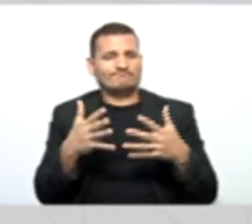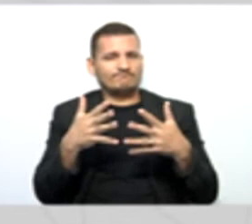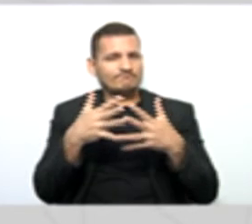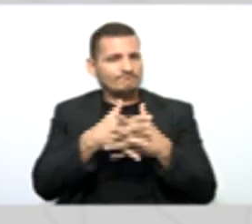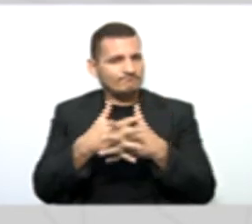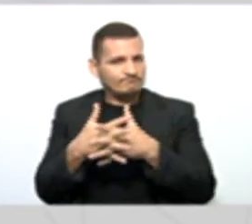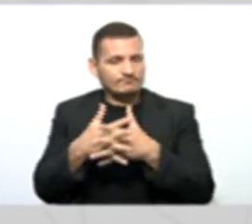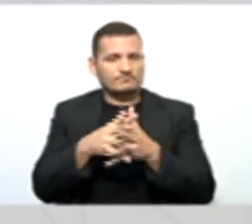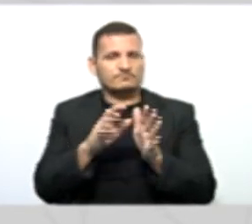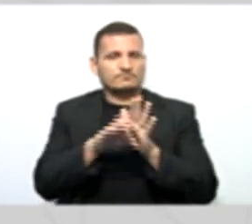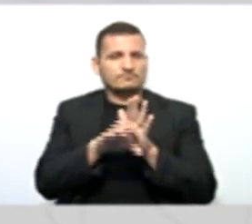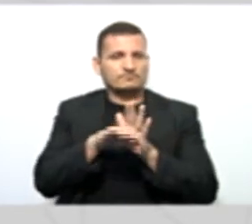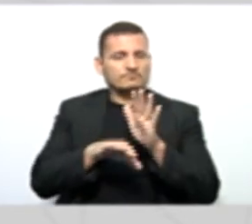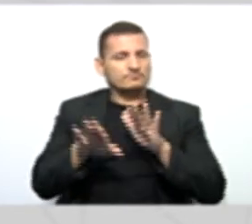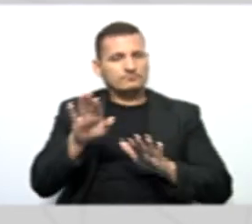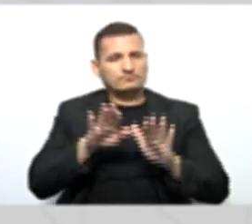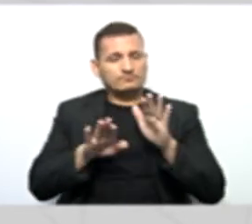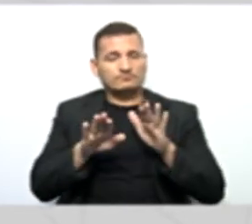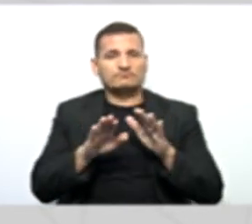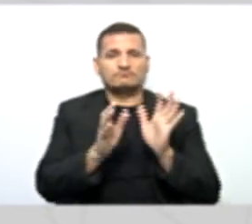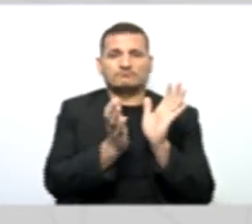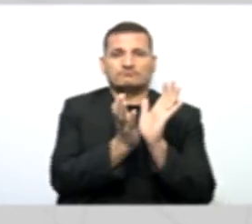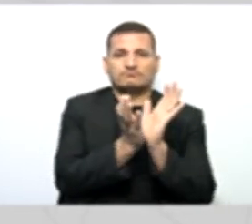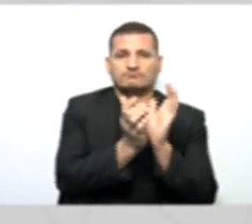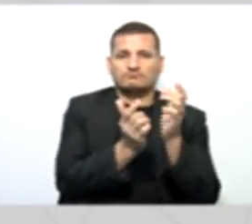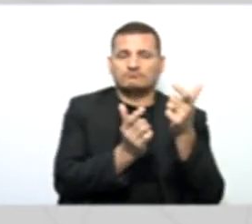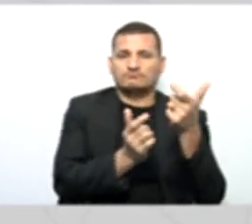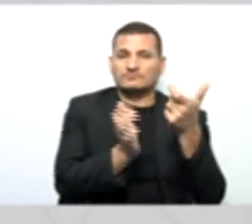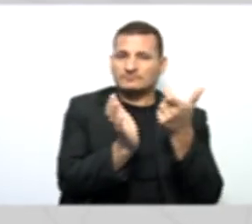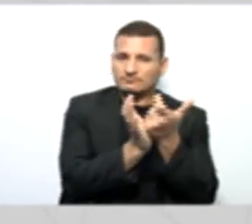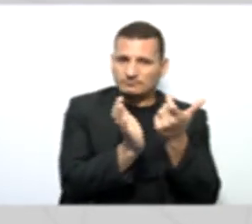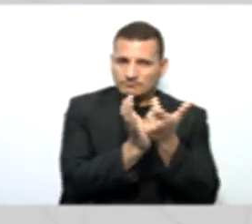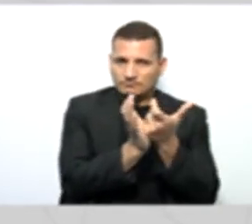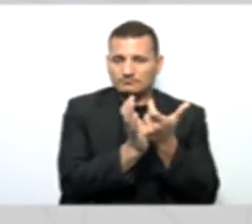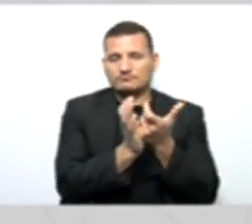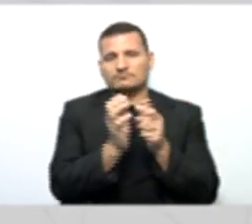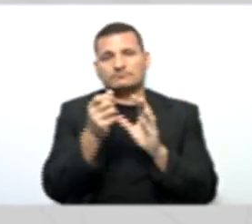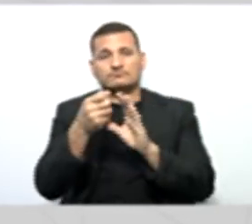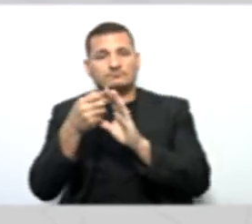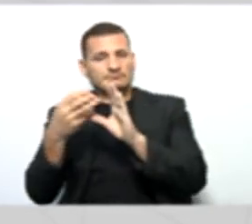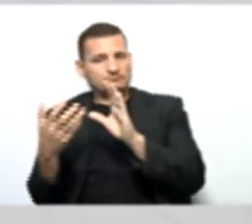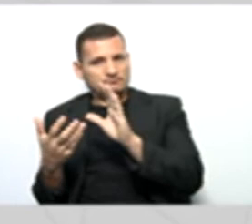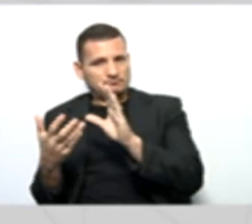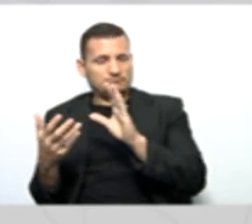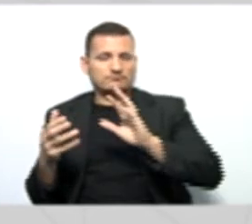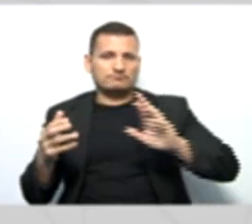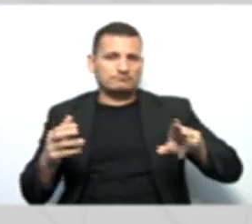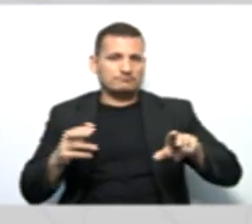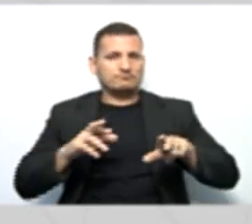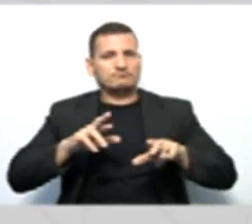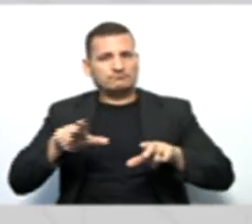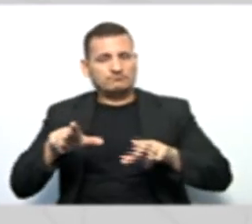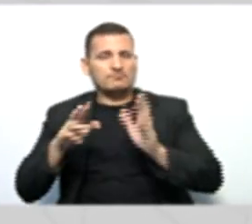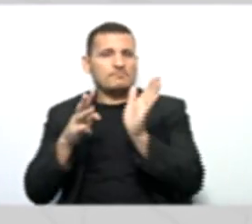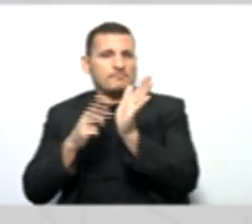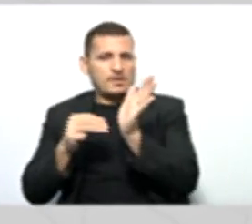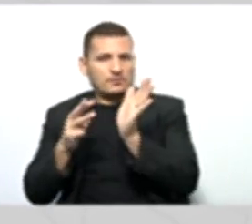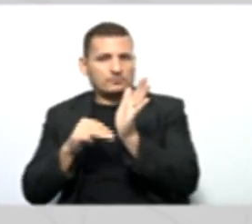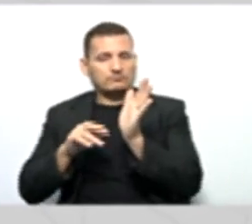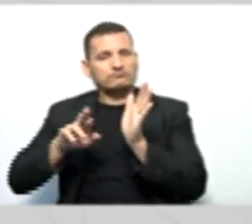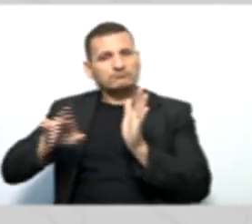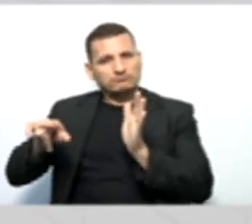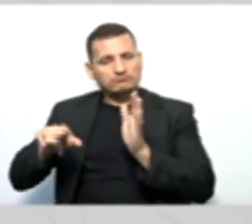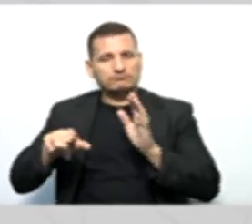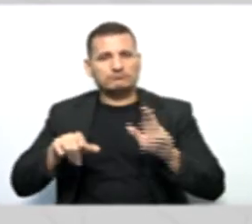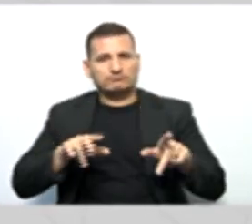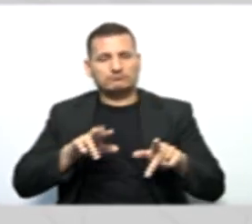confundir os conceitos. Classe é uma coisa, atributos são outras coisas e o método construtor é outra